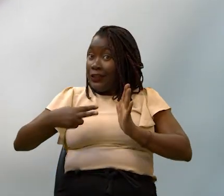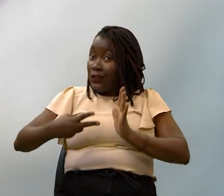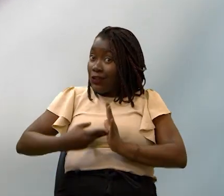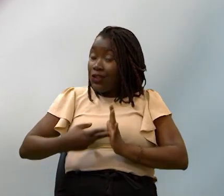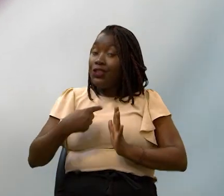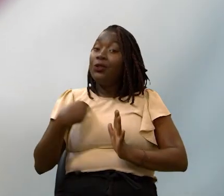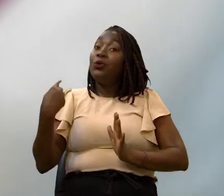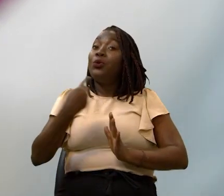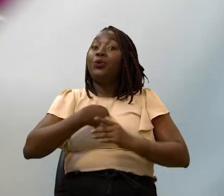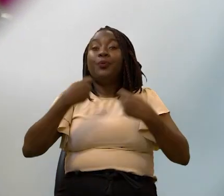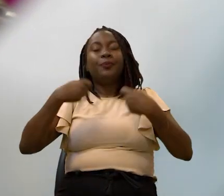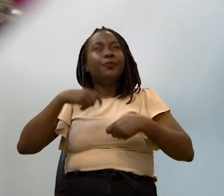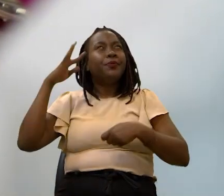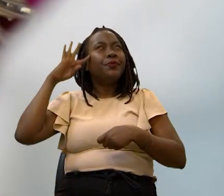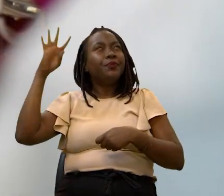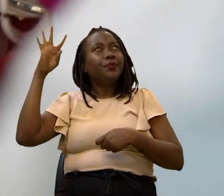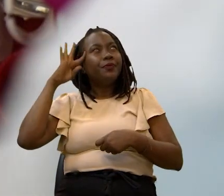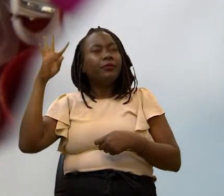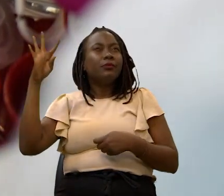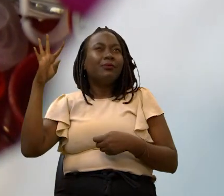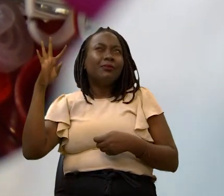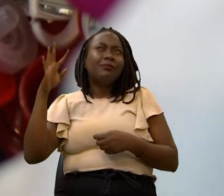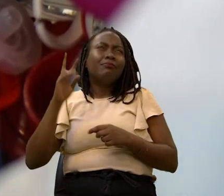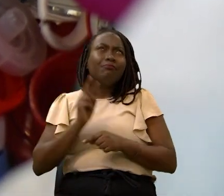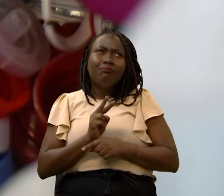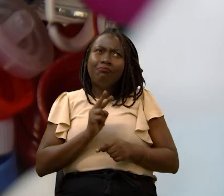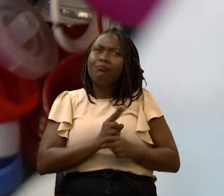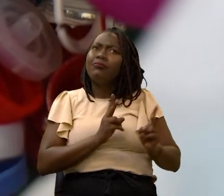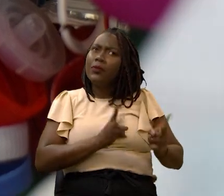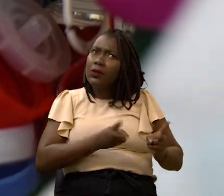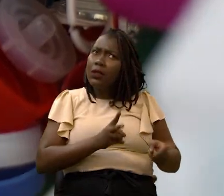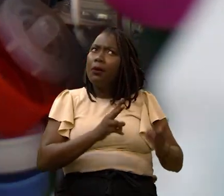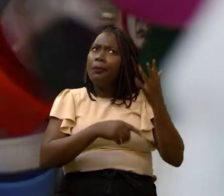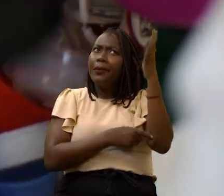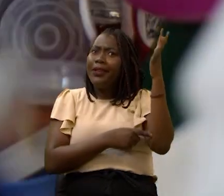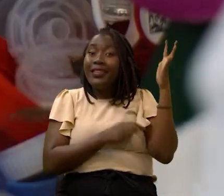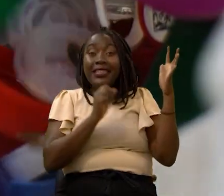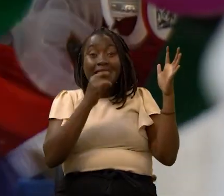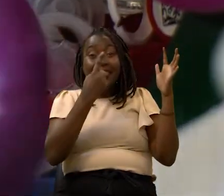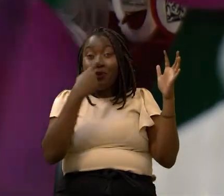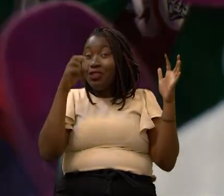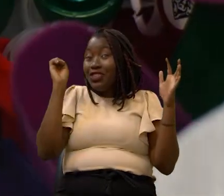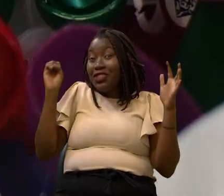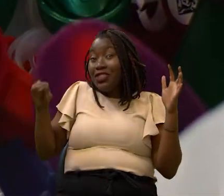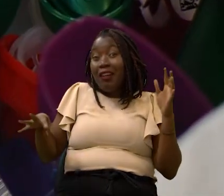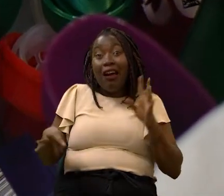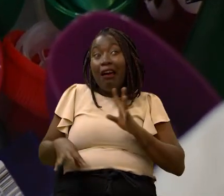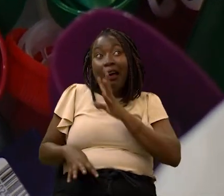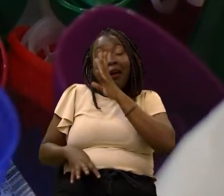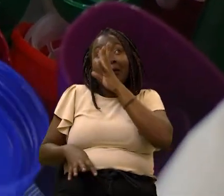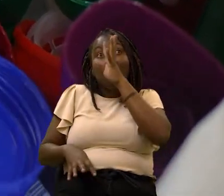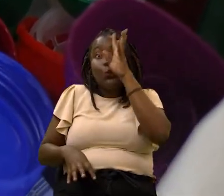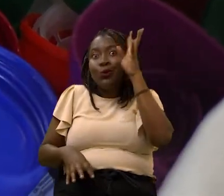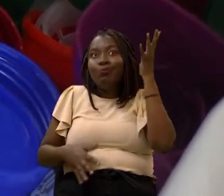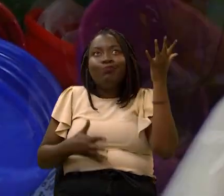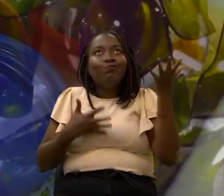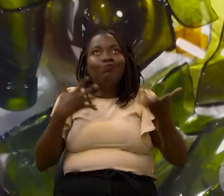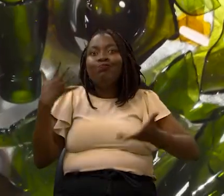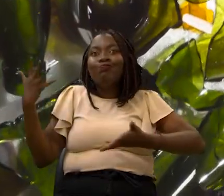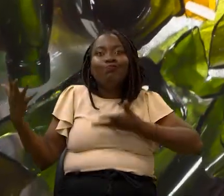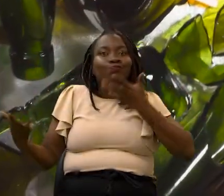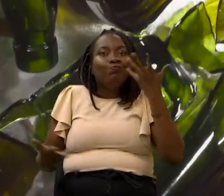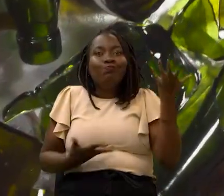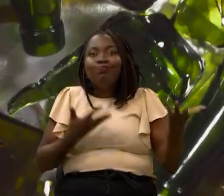Nesse sentido, nós precisamos pensar, olha, nós temos que preservar o planeta. Se eu descarto de uma